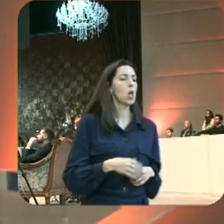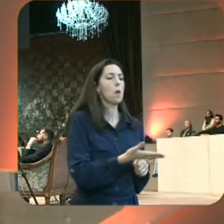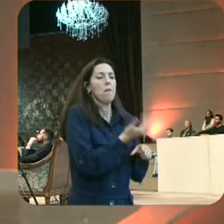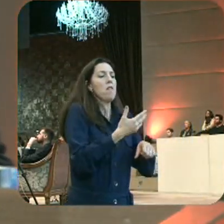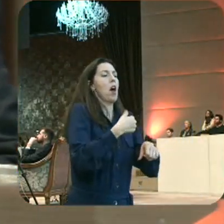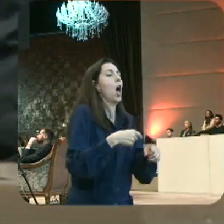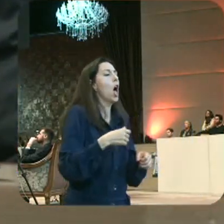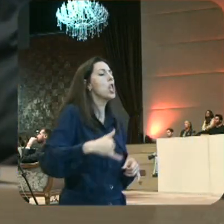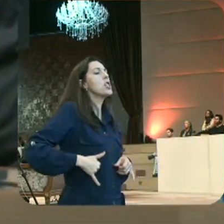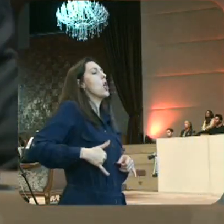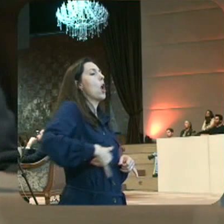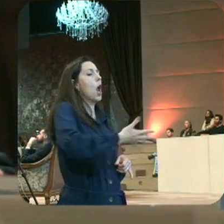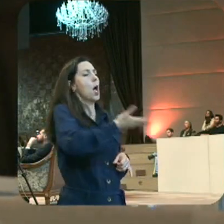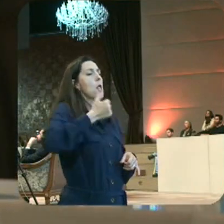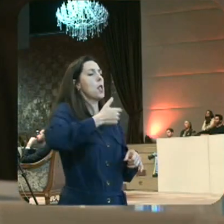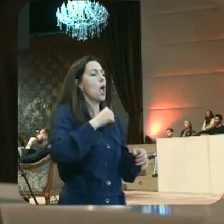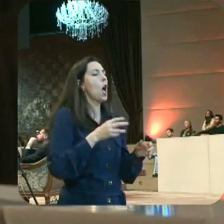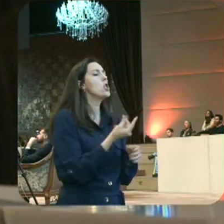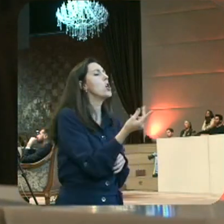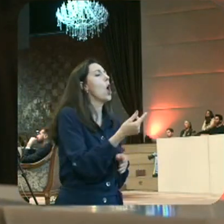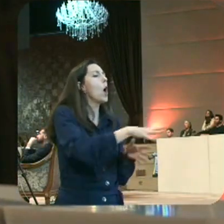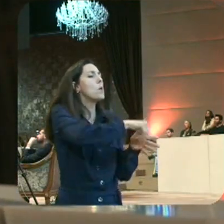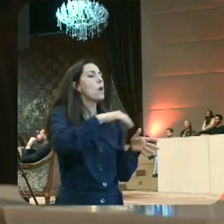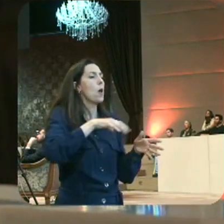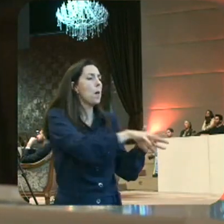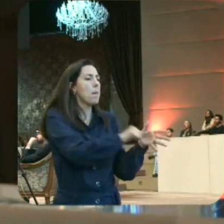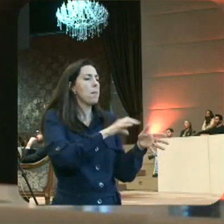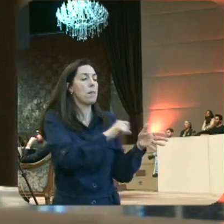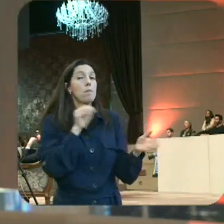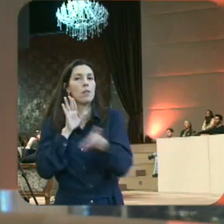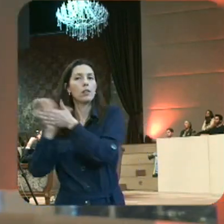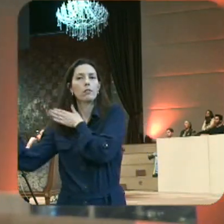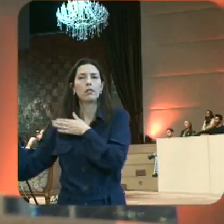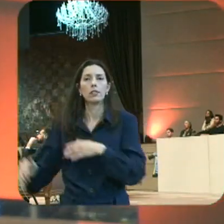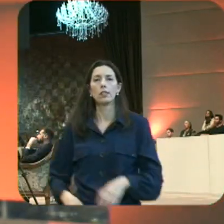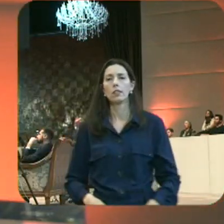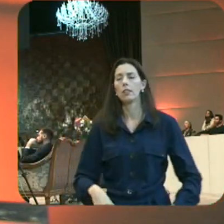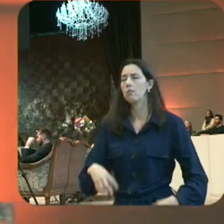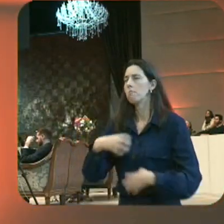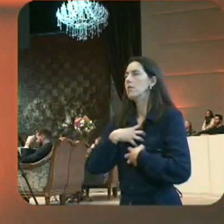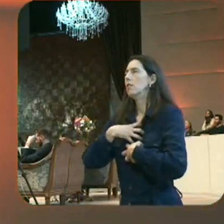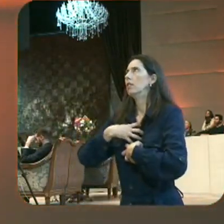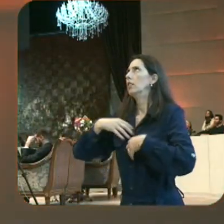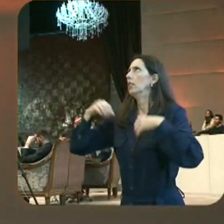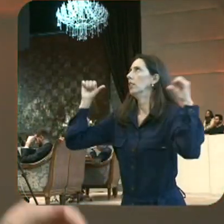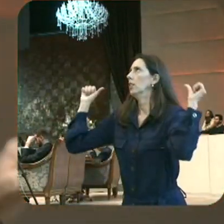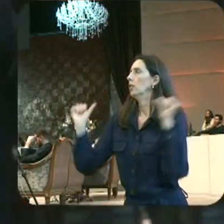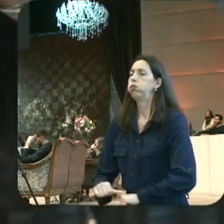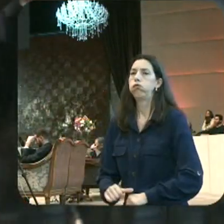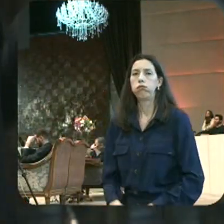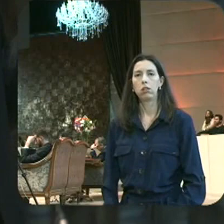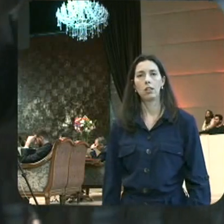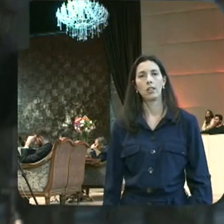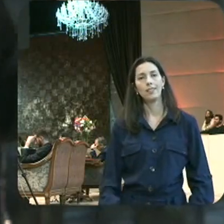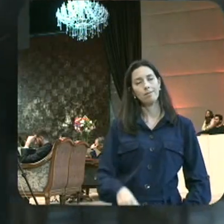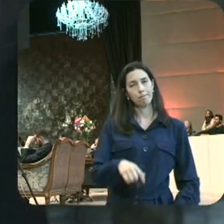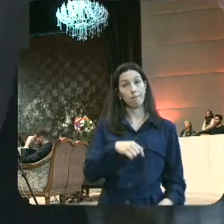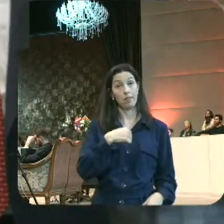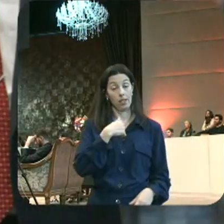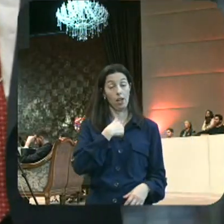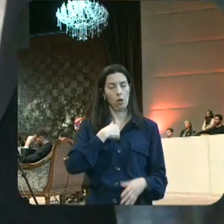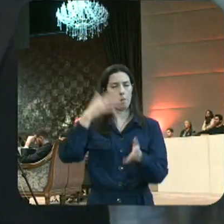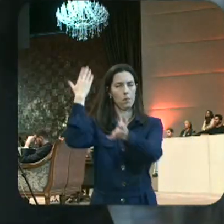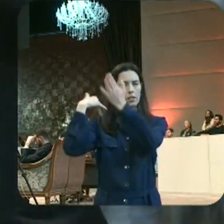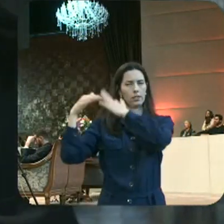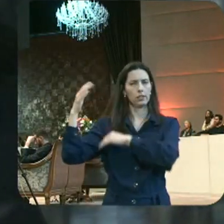Eu estava numa convenção batista lá na Bahia, centenário dos batistas brasileiros